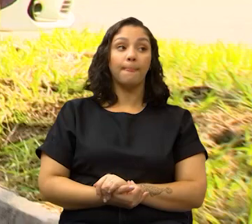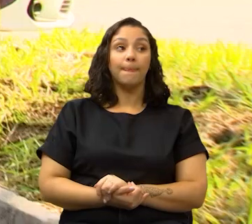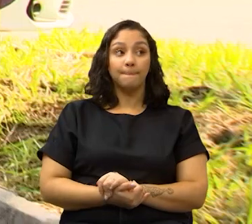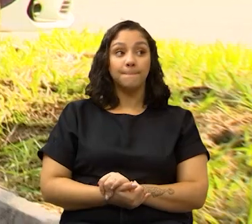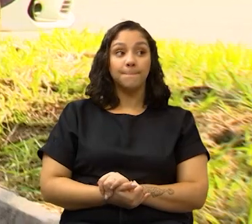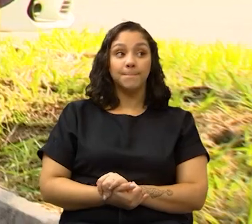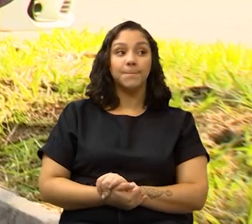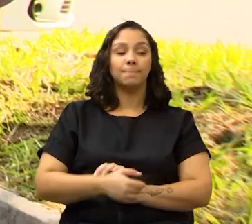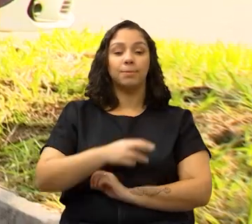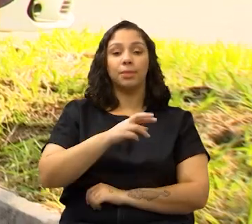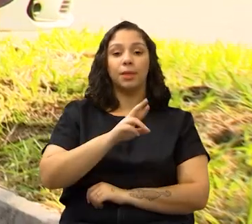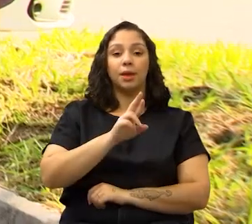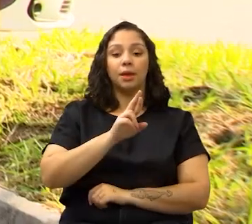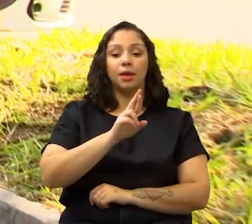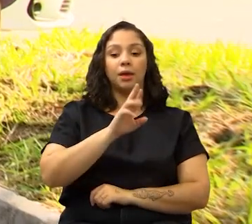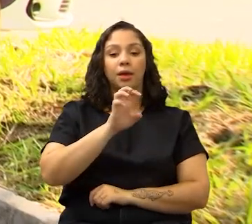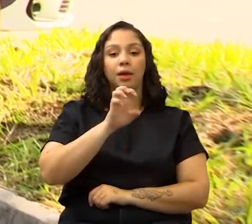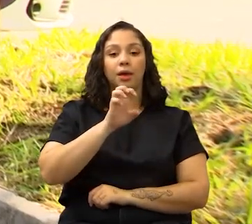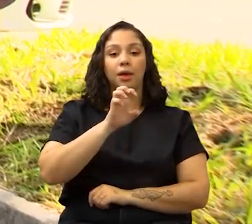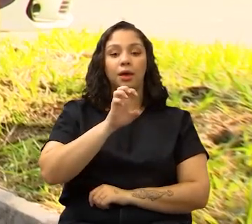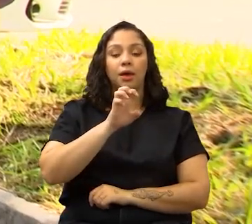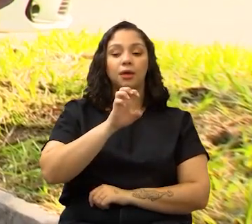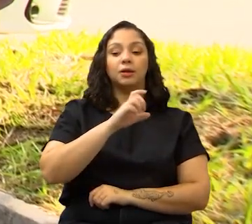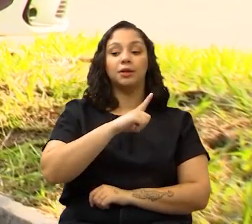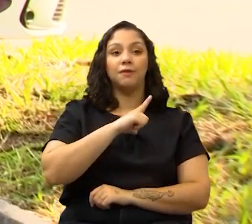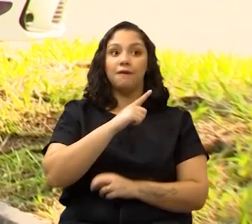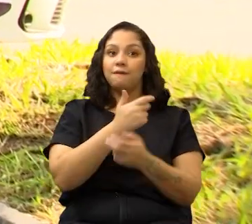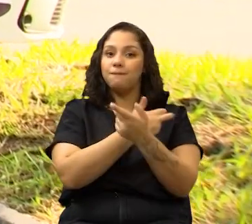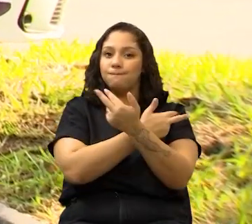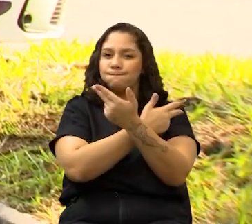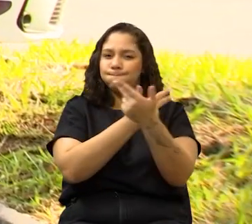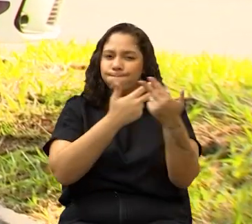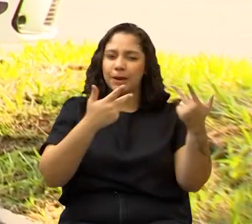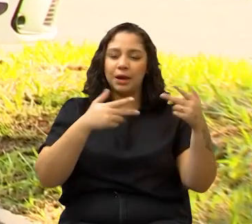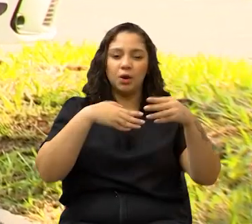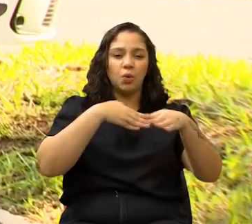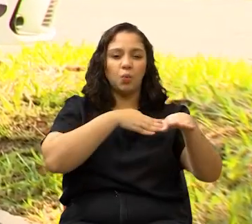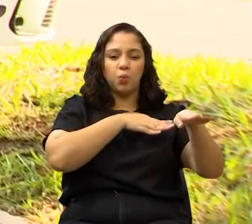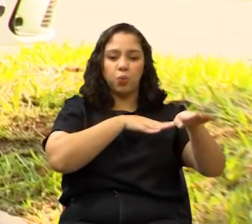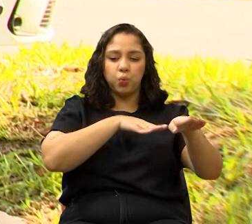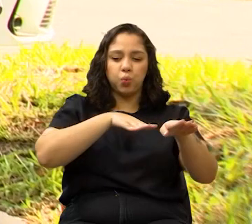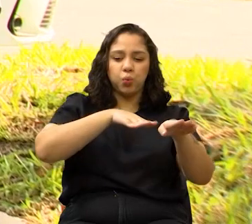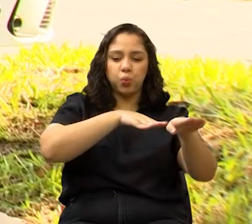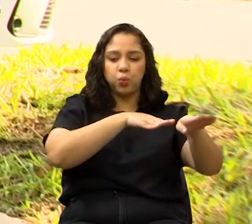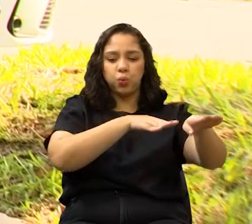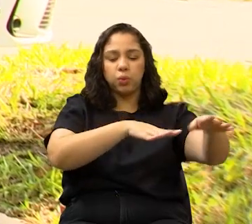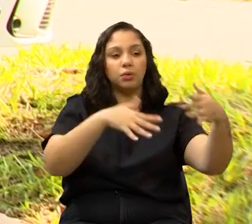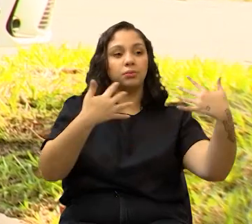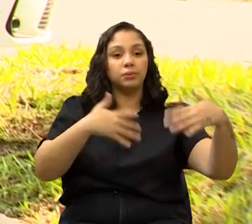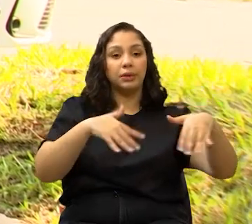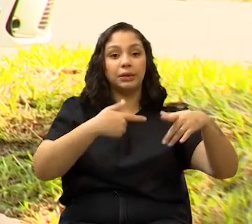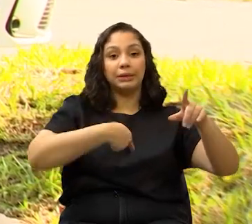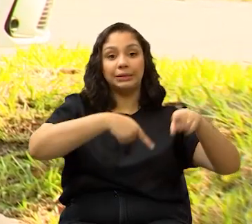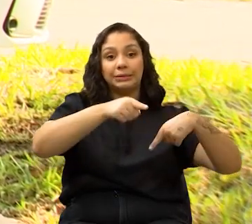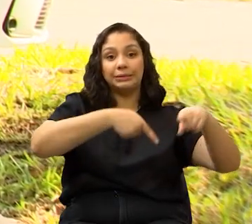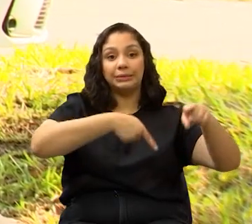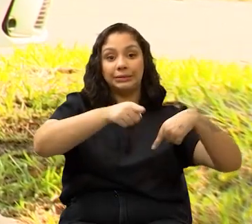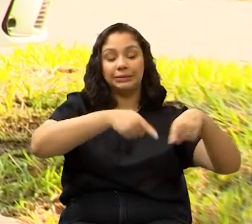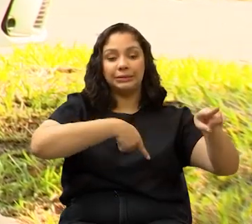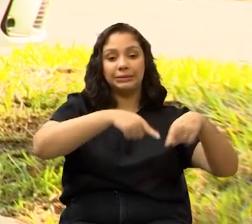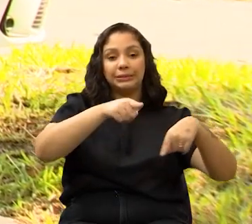na Renovias, 416 mil veículos devem passar durante o feriado, na Rota das